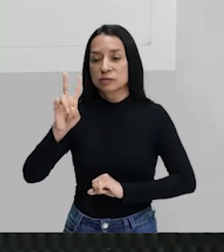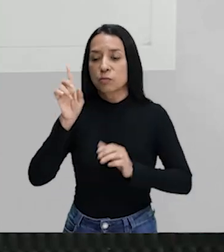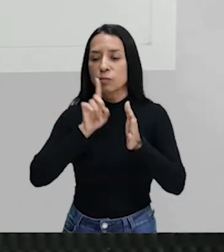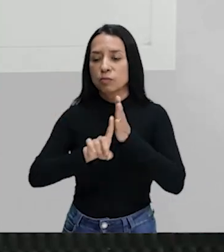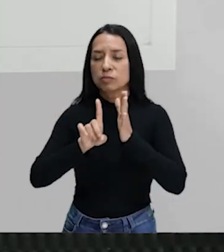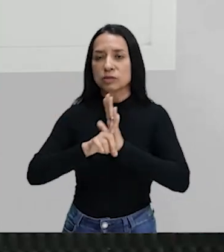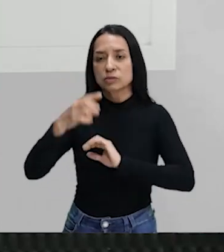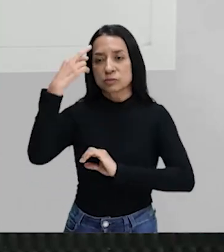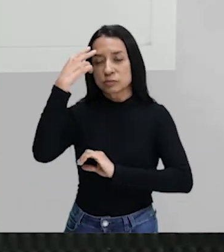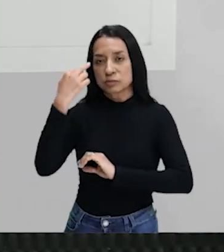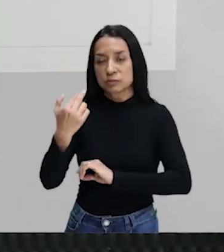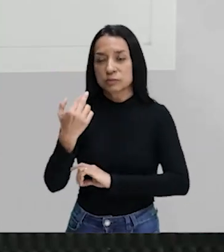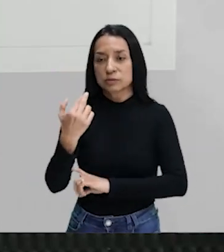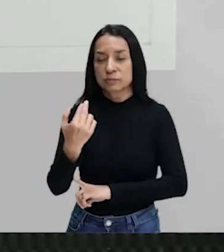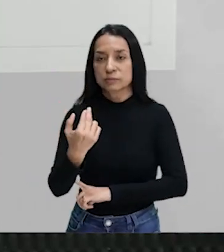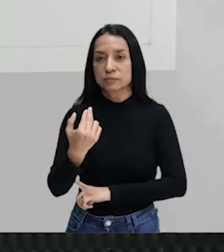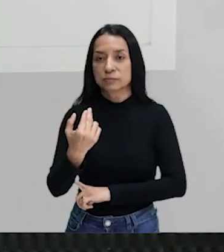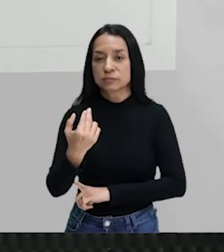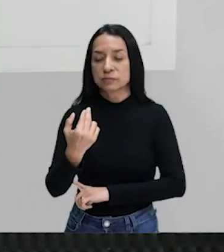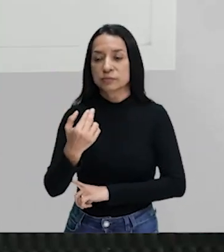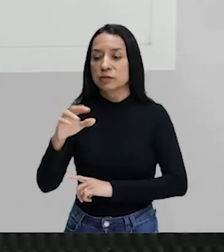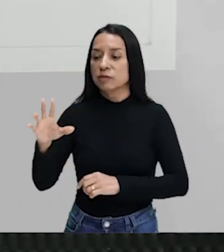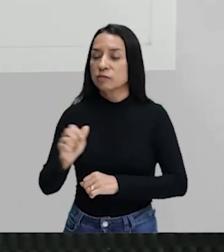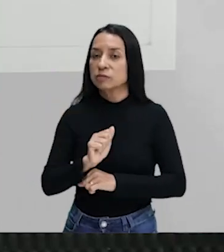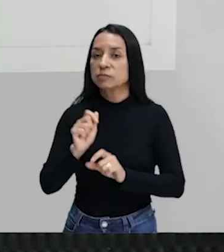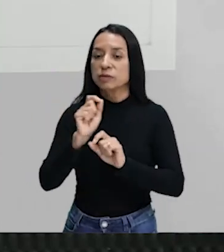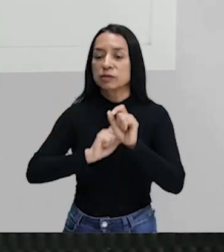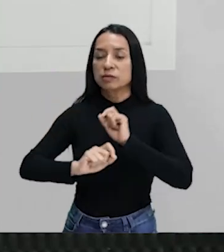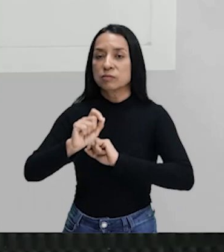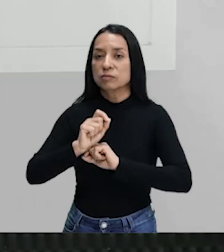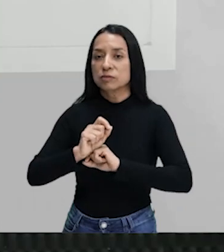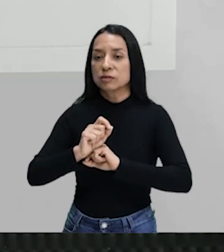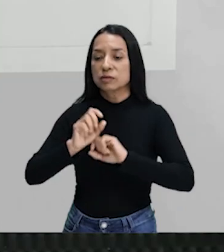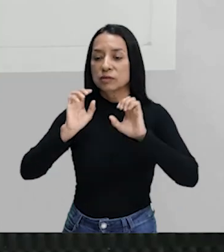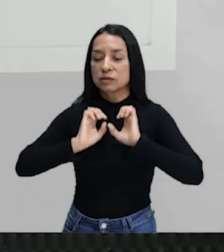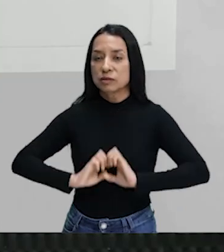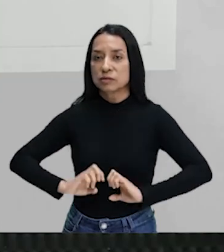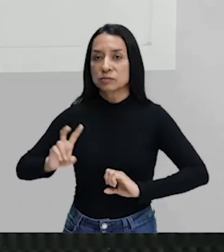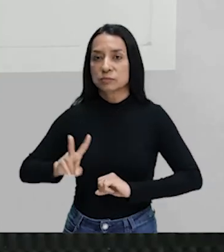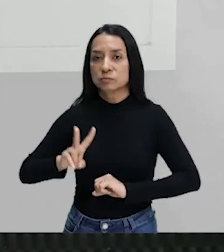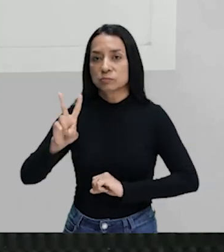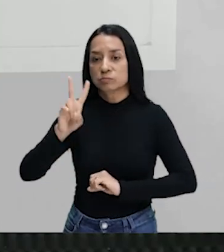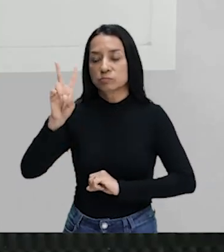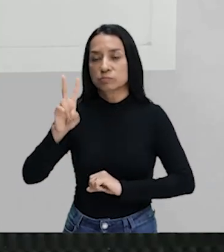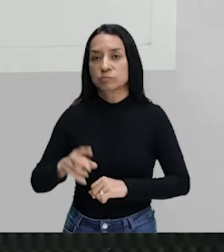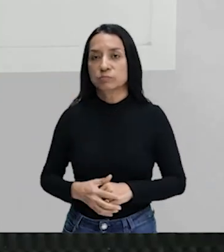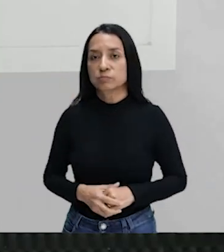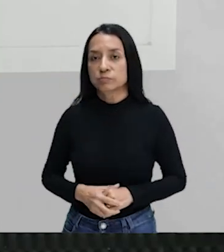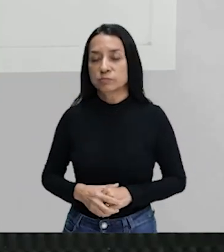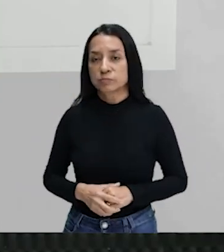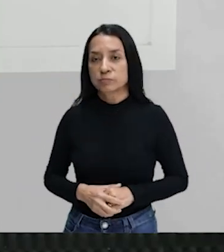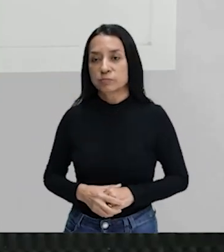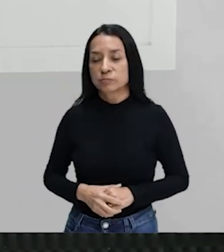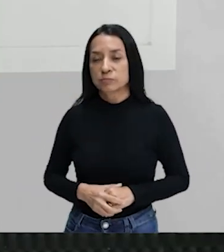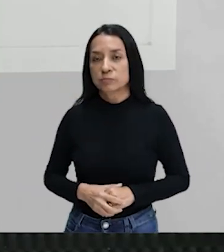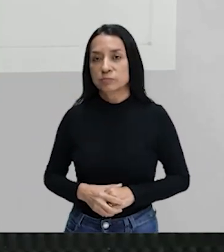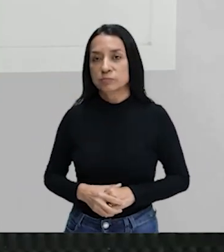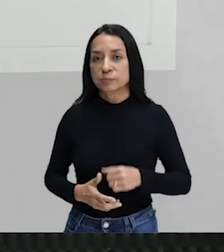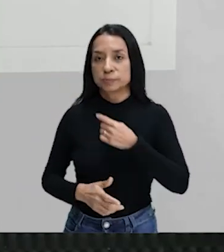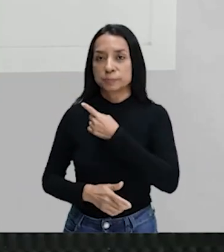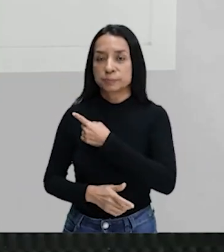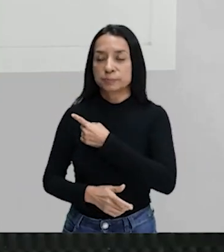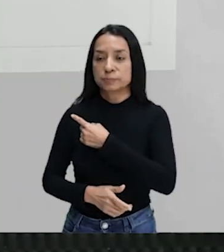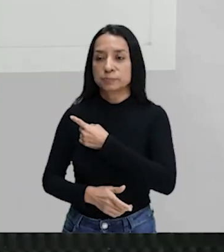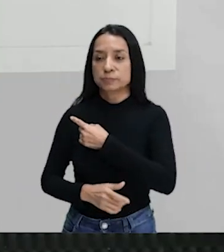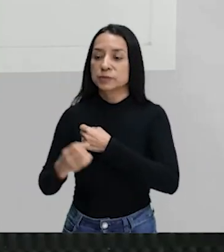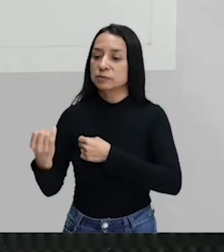histórica, tá? Vamos pegar aqui a ética das virtudes, certo? Esta ética das virtudes